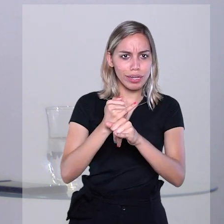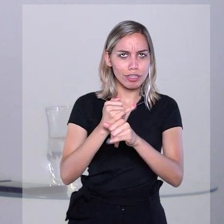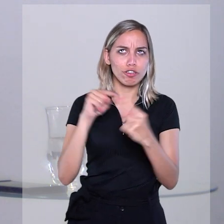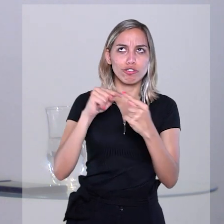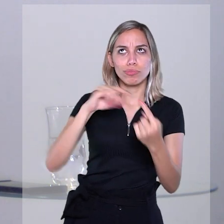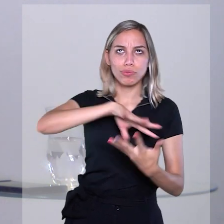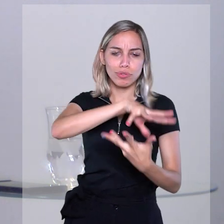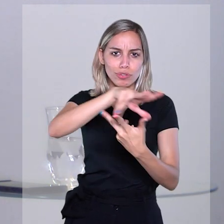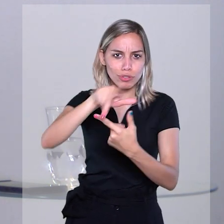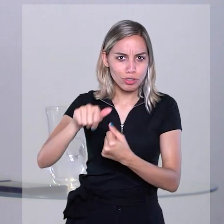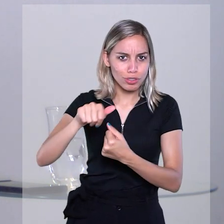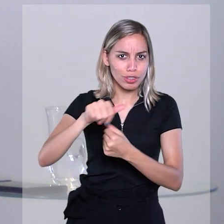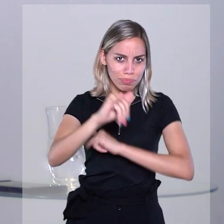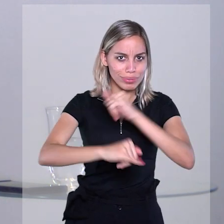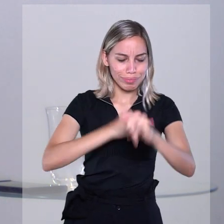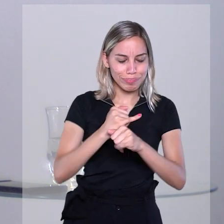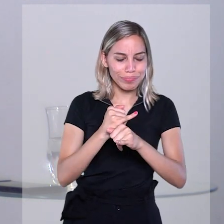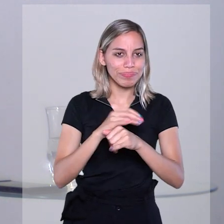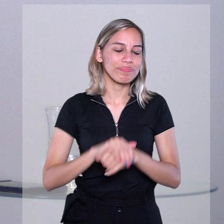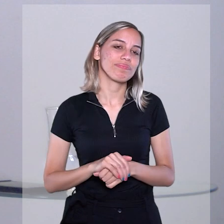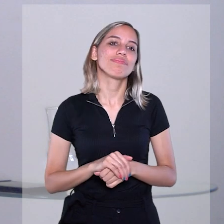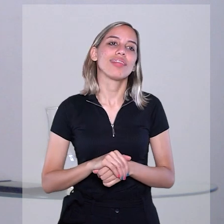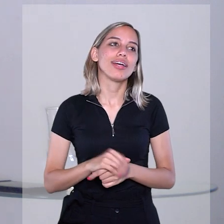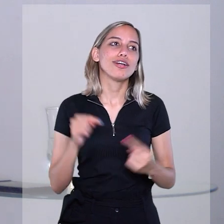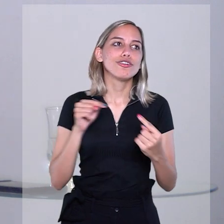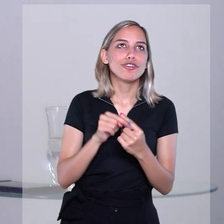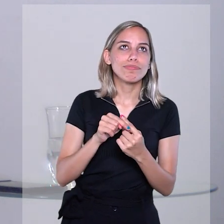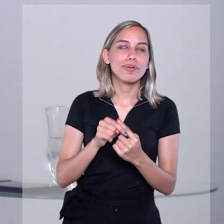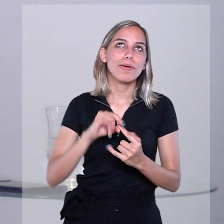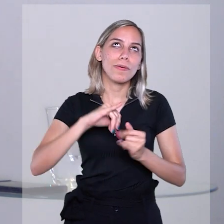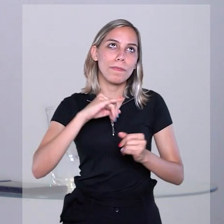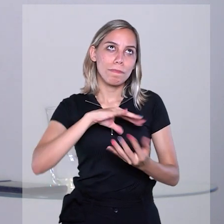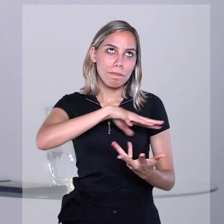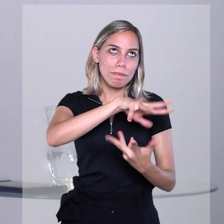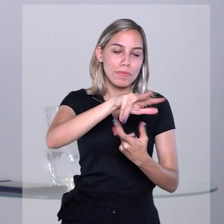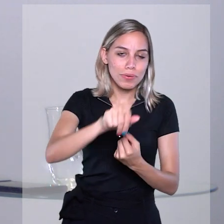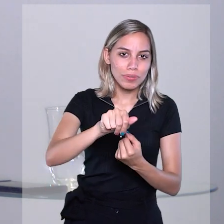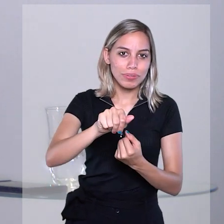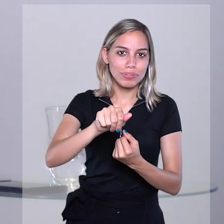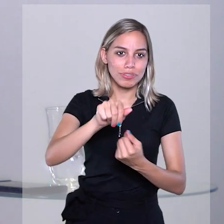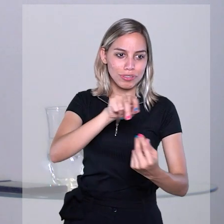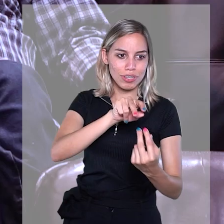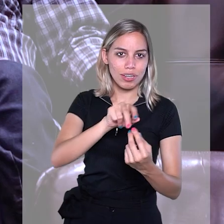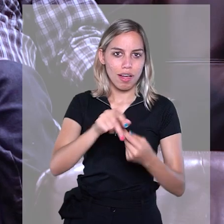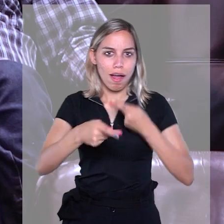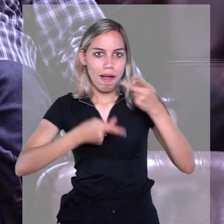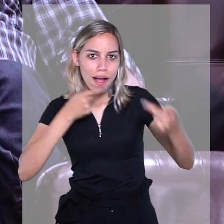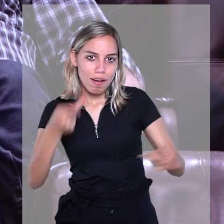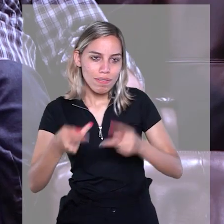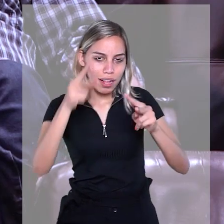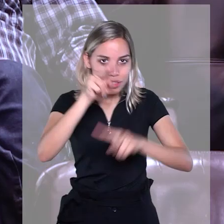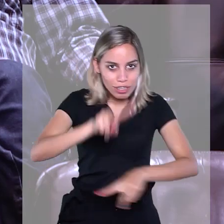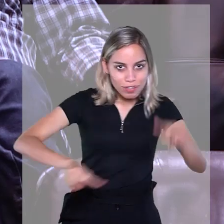como dizia o Décio Pinhatari, me dizia, no mundo verbo-vocal-visual. Pessoas na plateia ouvem atentamente. Dialogando